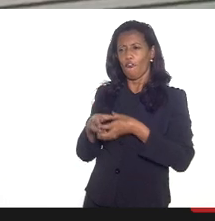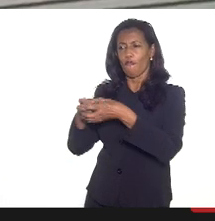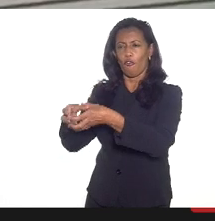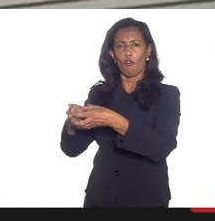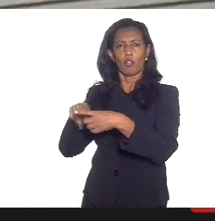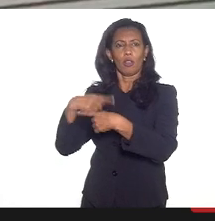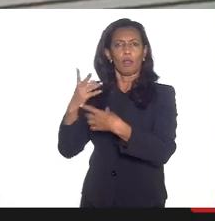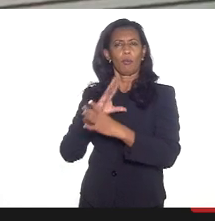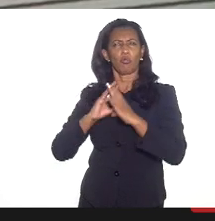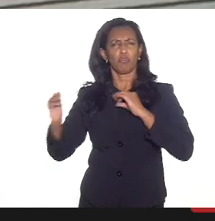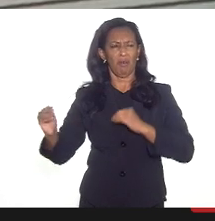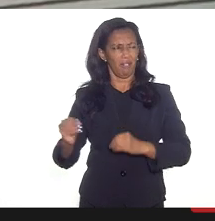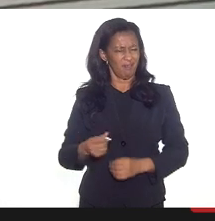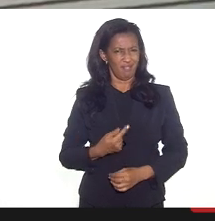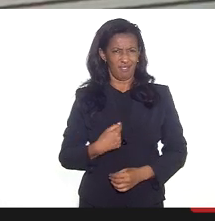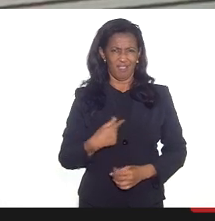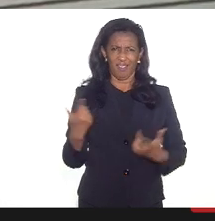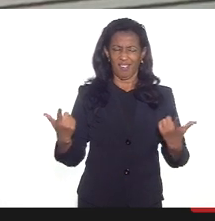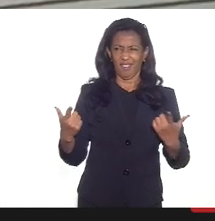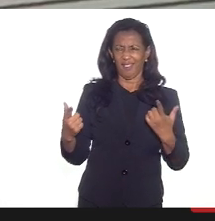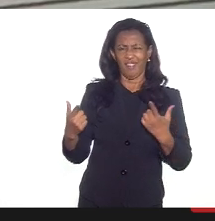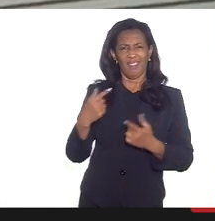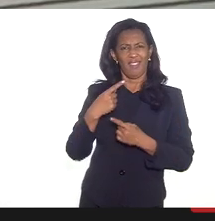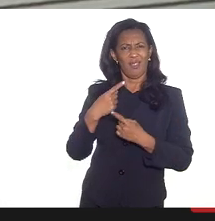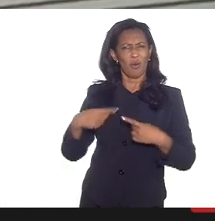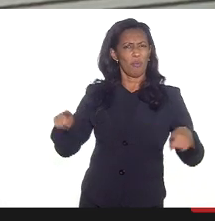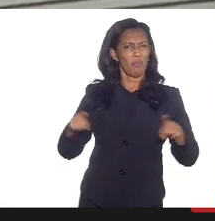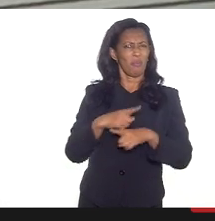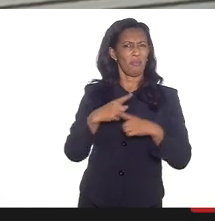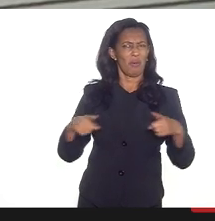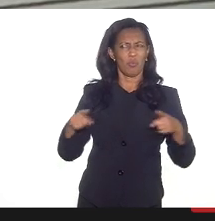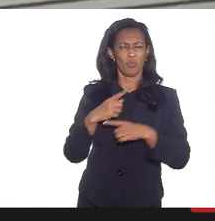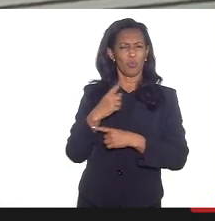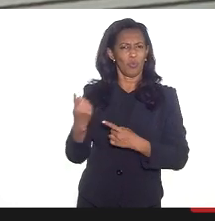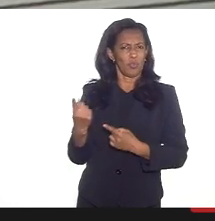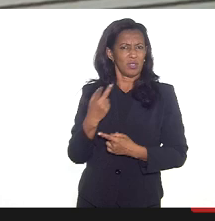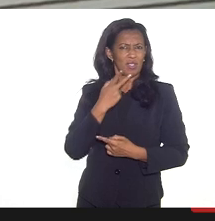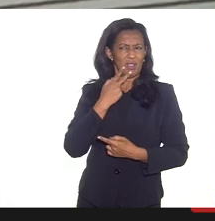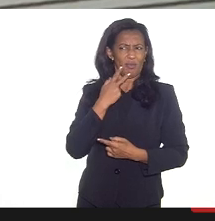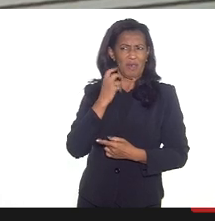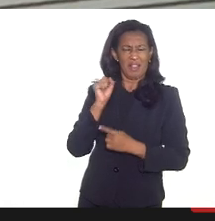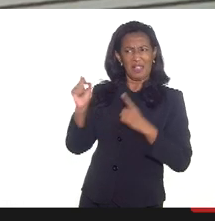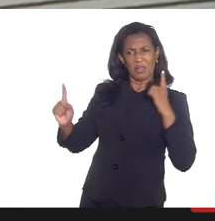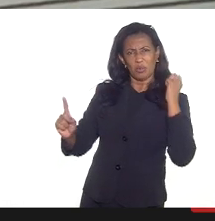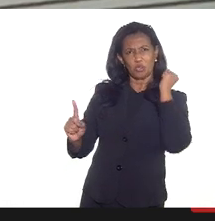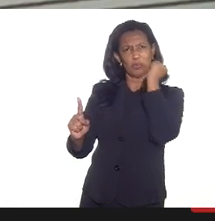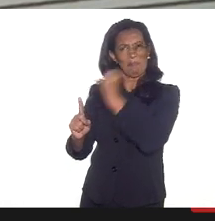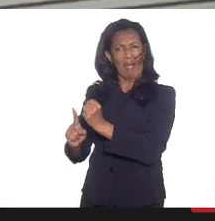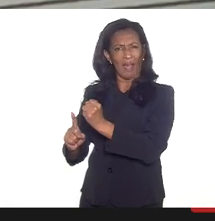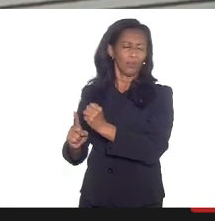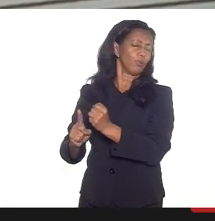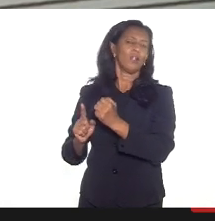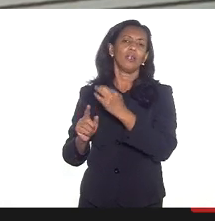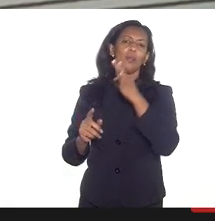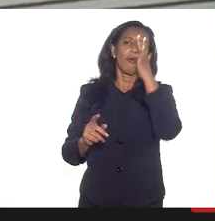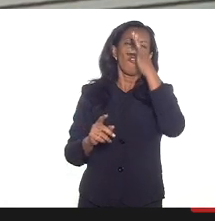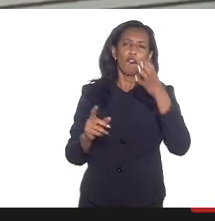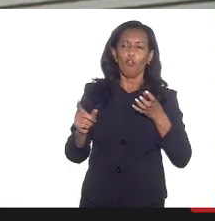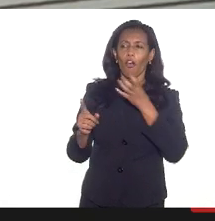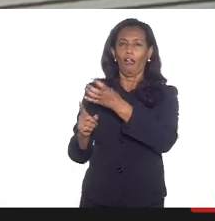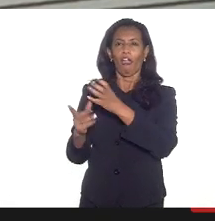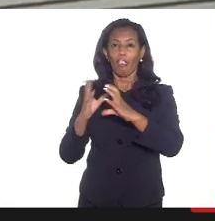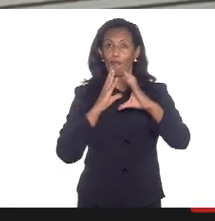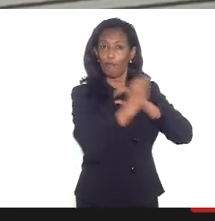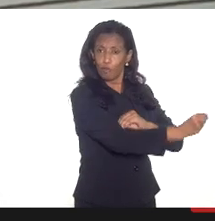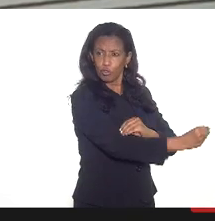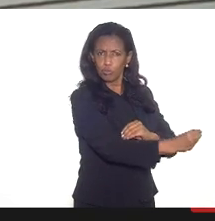É um escárnio, né? É um feminicida que dizendo: olha, eu não só te mato, mas depois ainda te mando umas flores para o seu funeral e depois eu escapo.